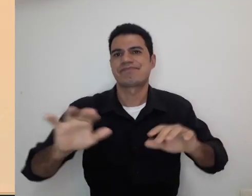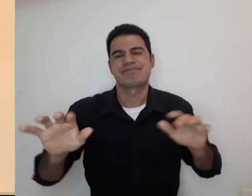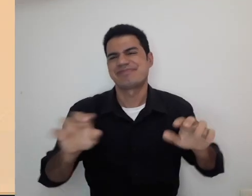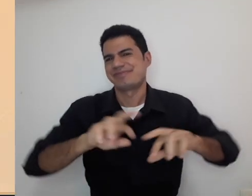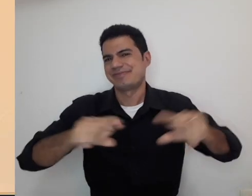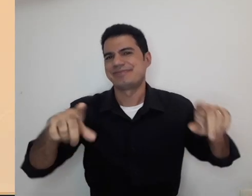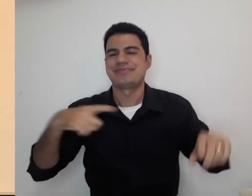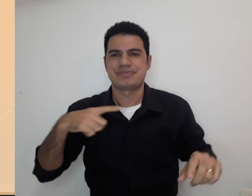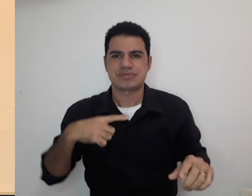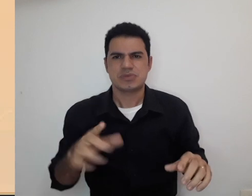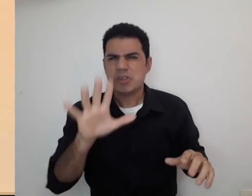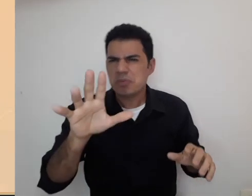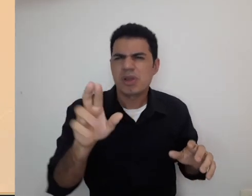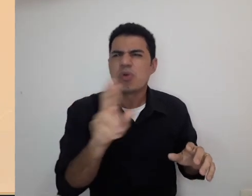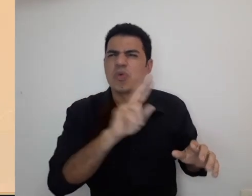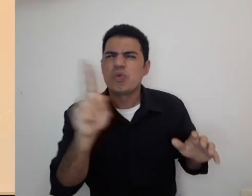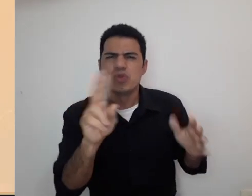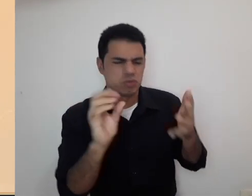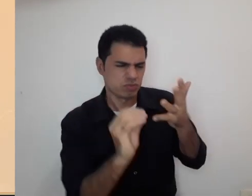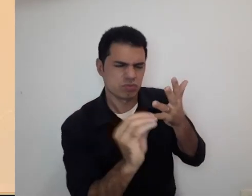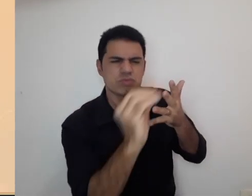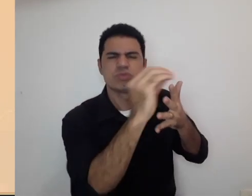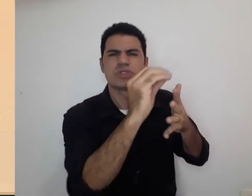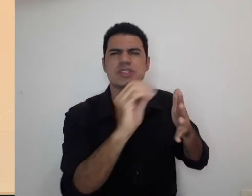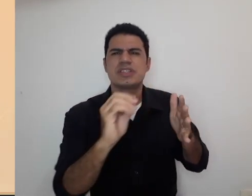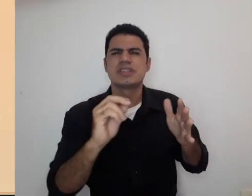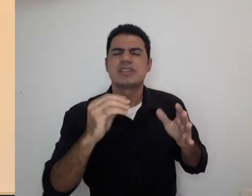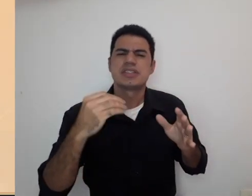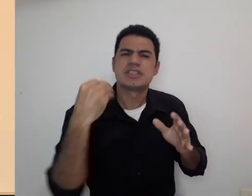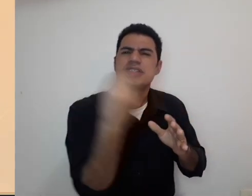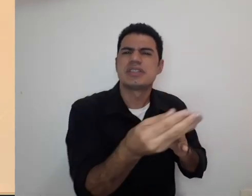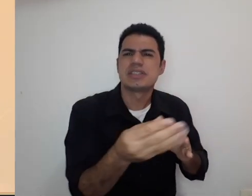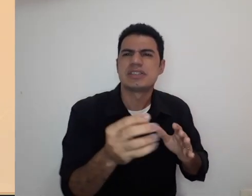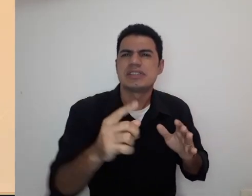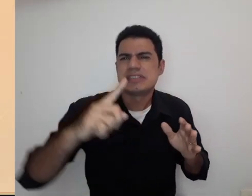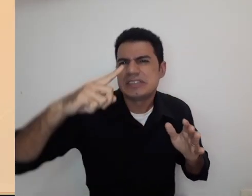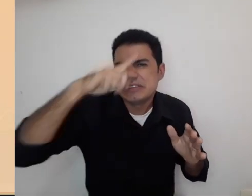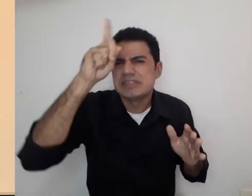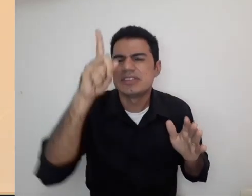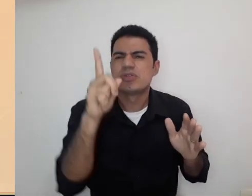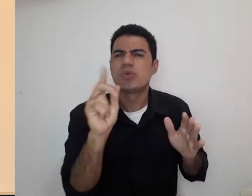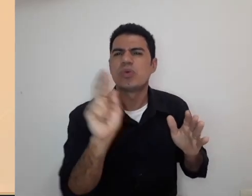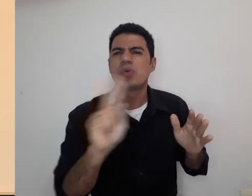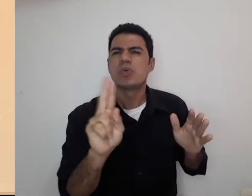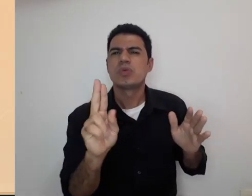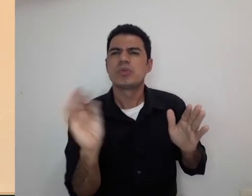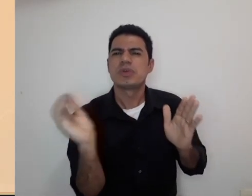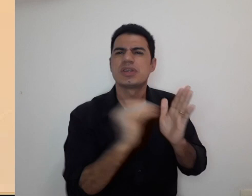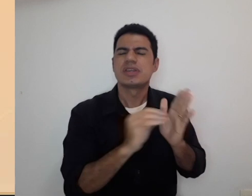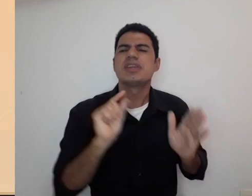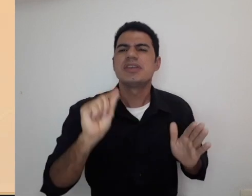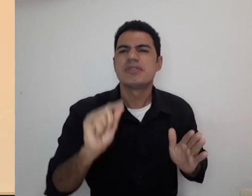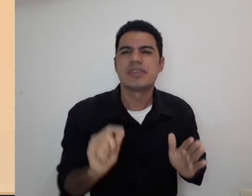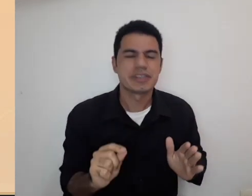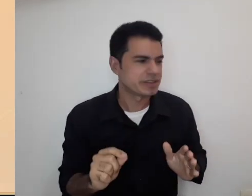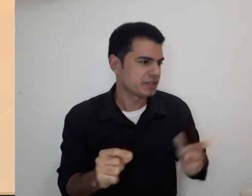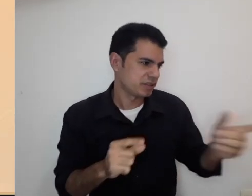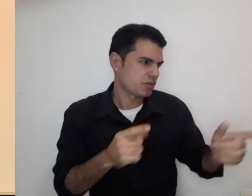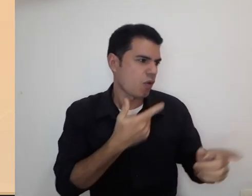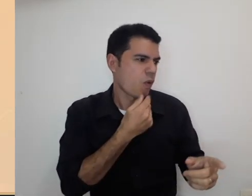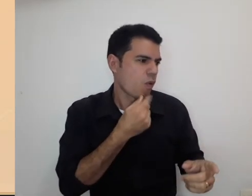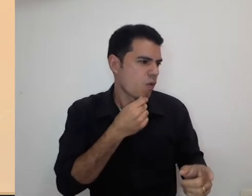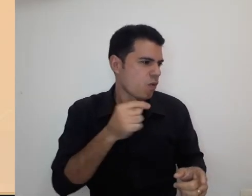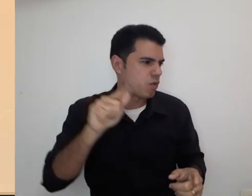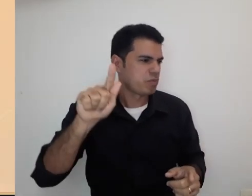Quem deu nome às notas musicais? Está aí esse rapazinho aí da foto, né? Por volta do século X,